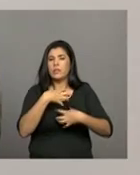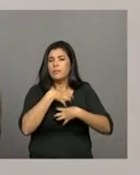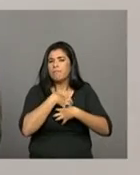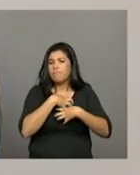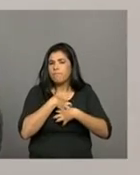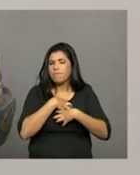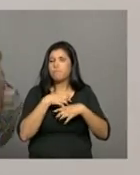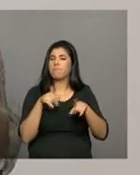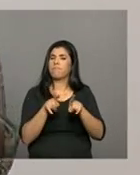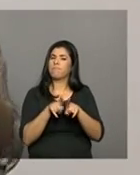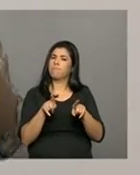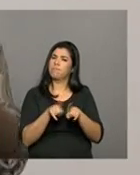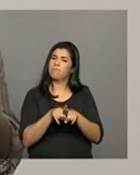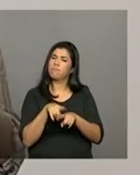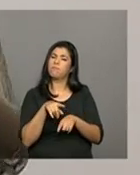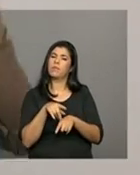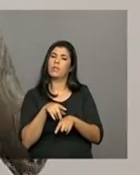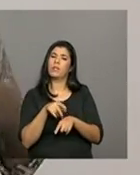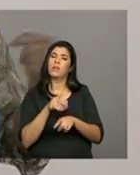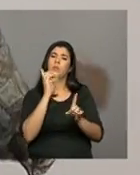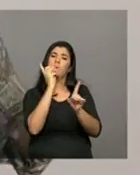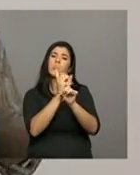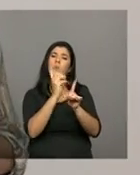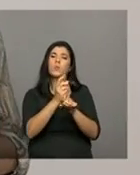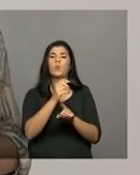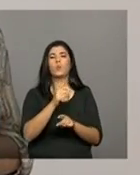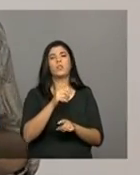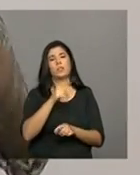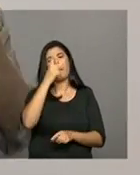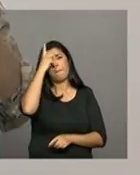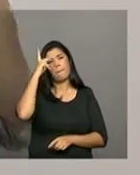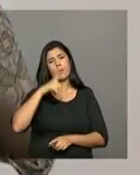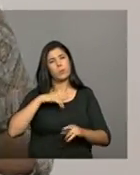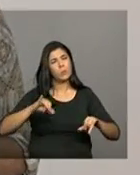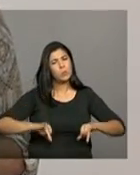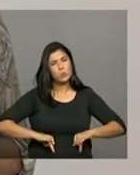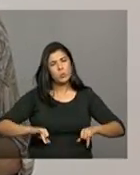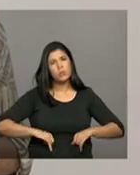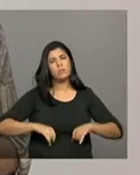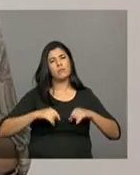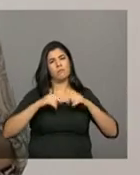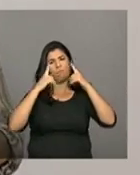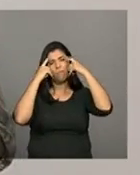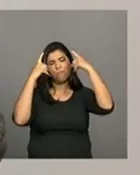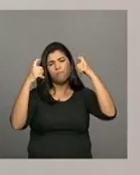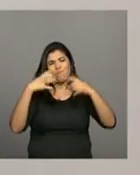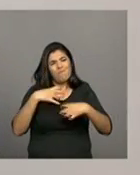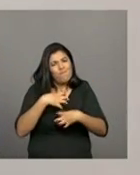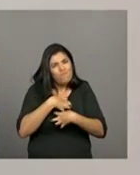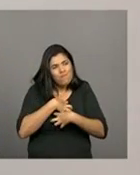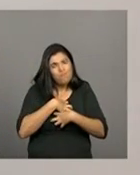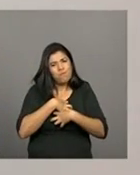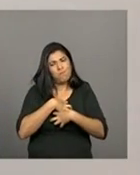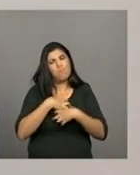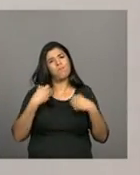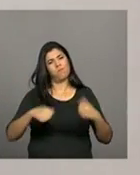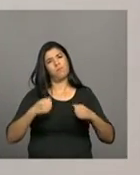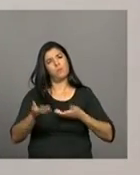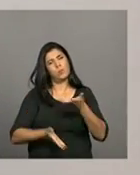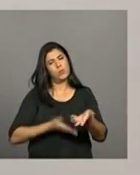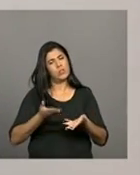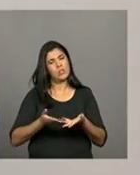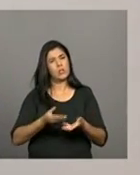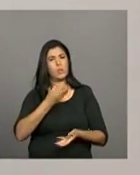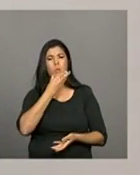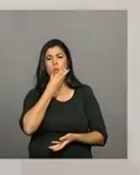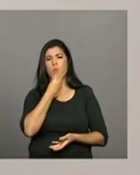fragilidade, como se encontra uma pessoa vítima de violência. Qualquer pessoa, qualquer homem